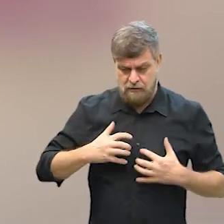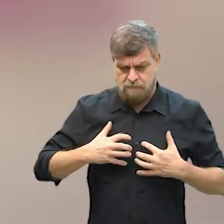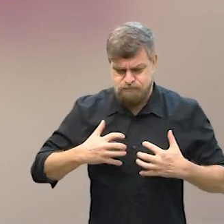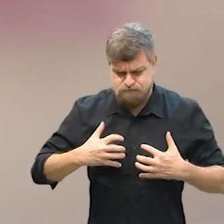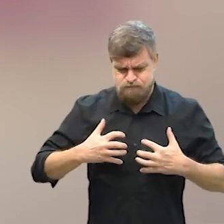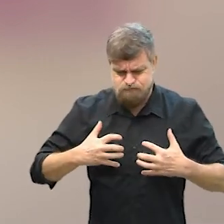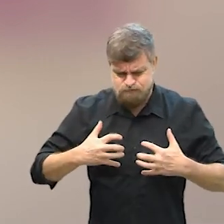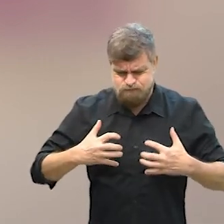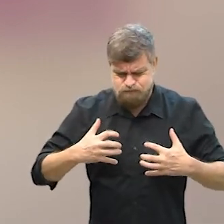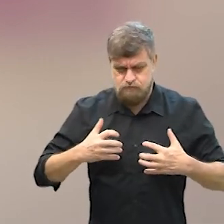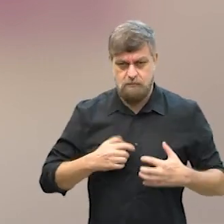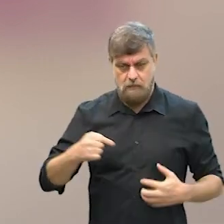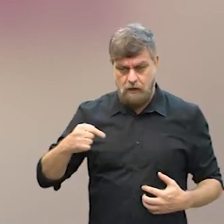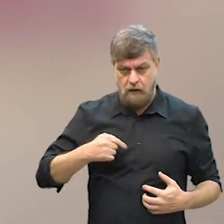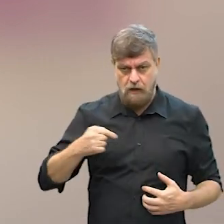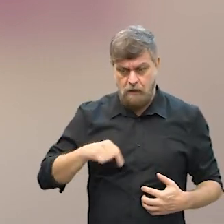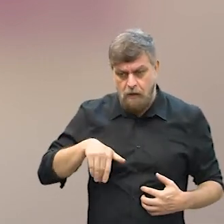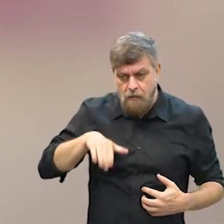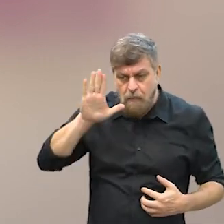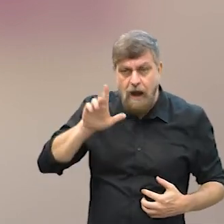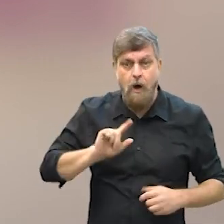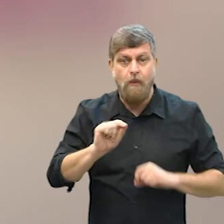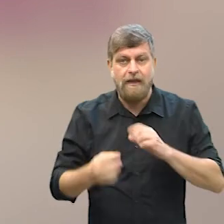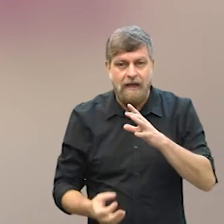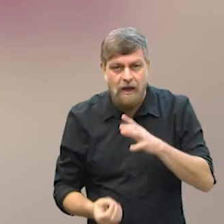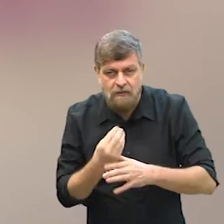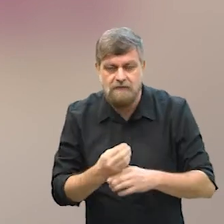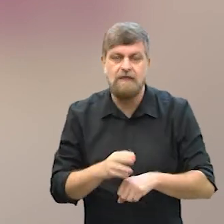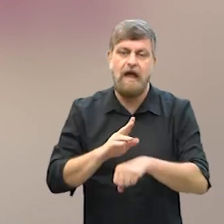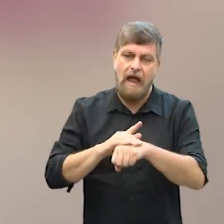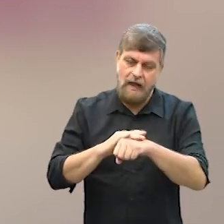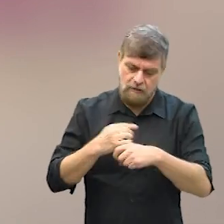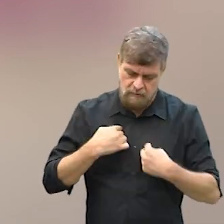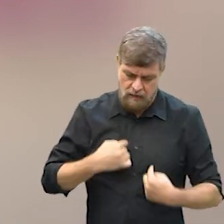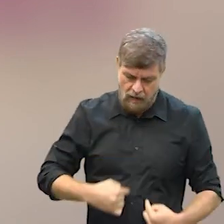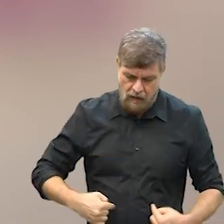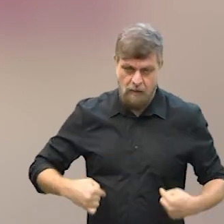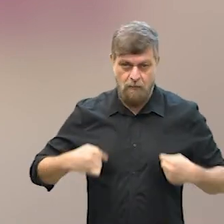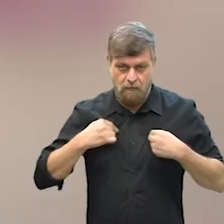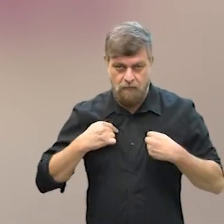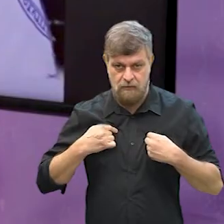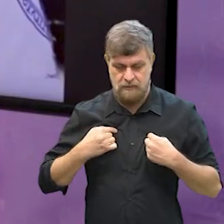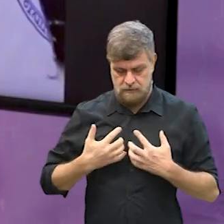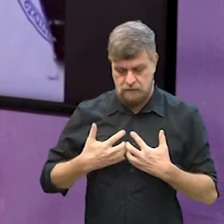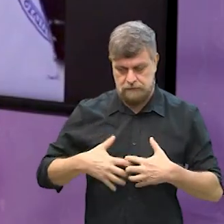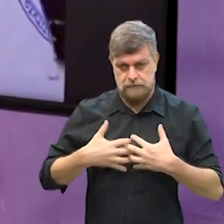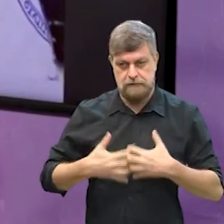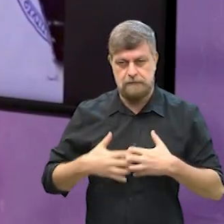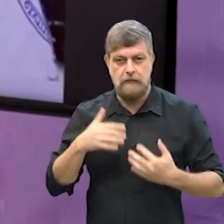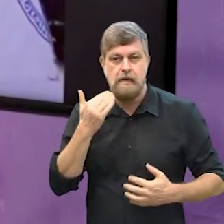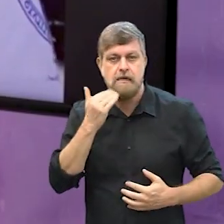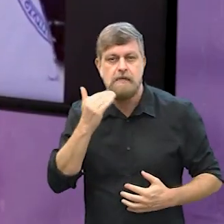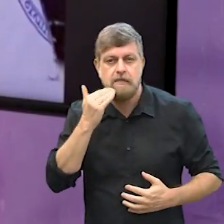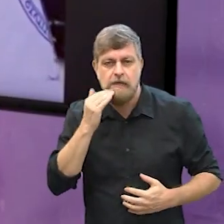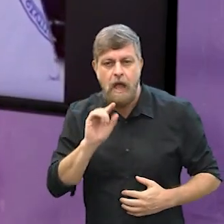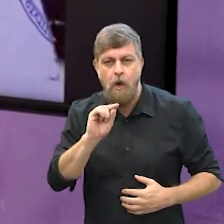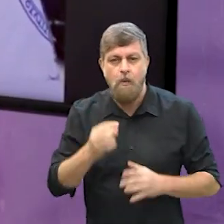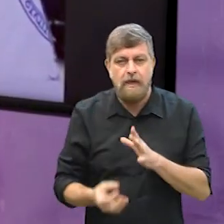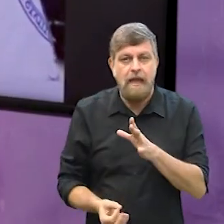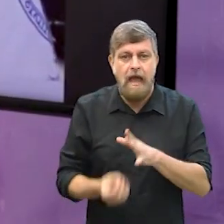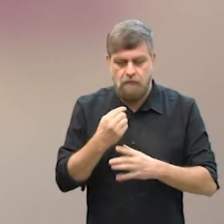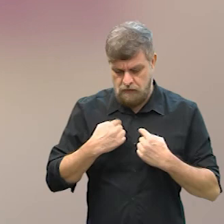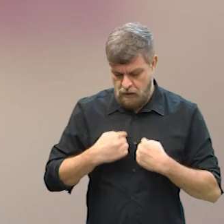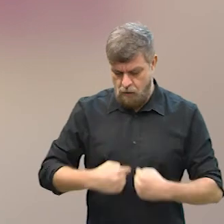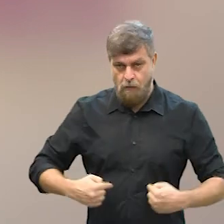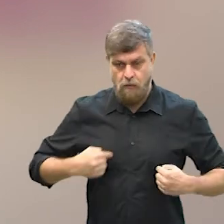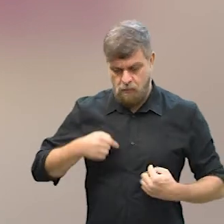pressão dentro dos pulmões, ocorre a hipertensão pulmonar. E doutor, o que faz aumentar essa